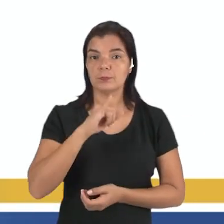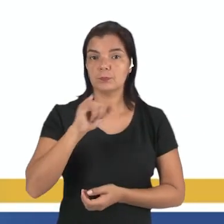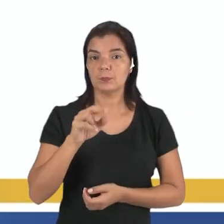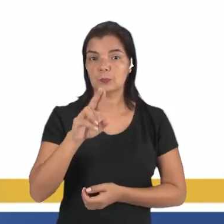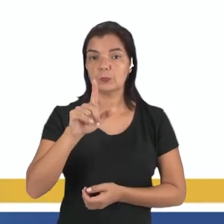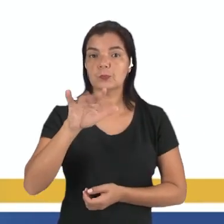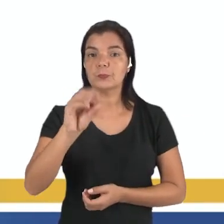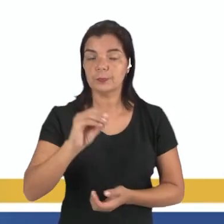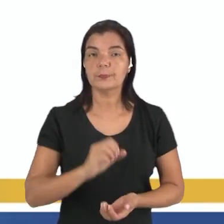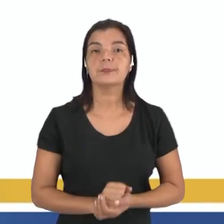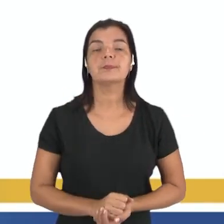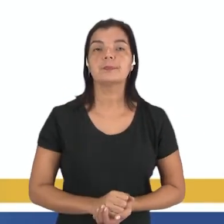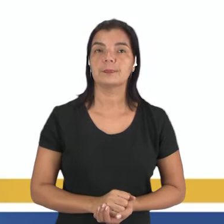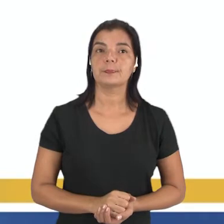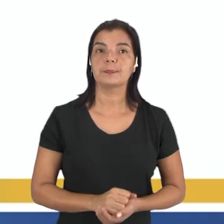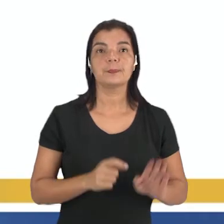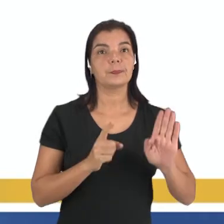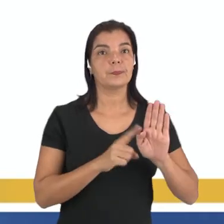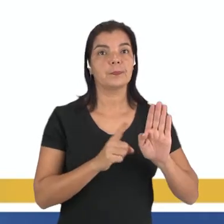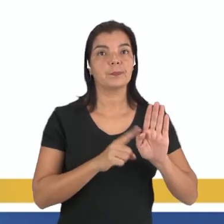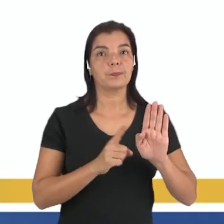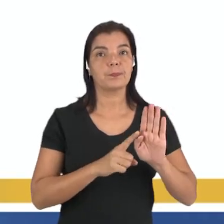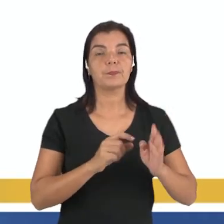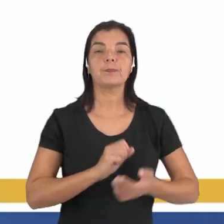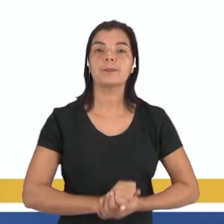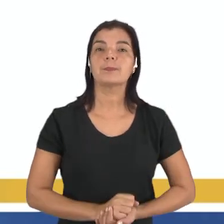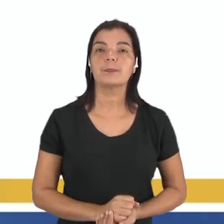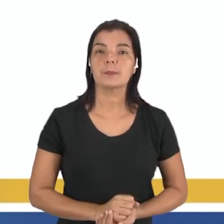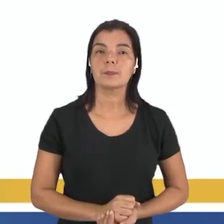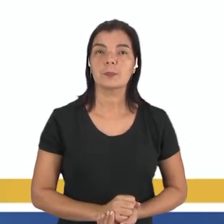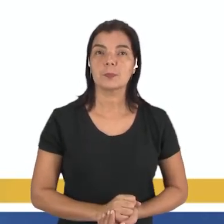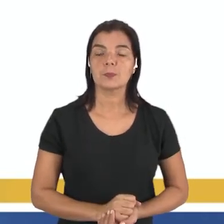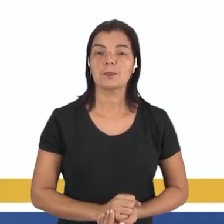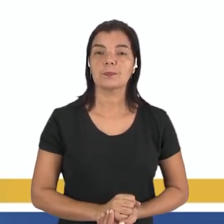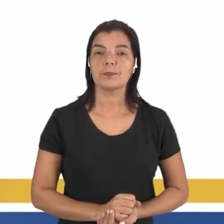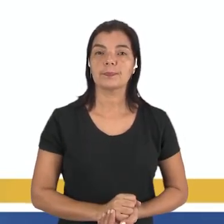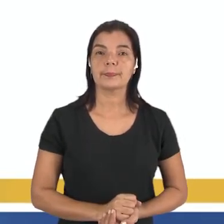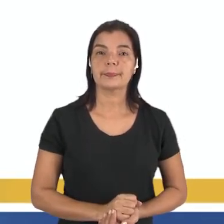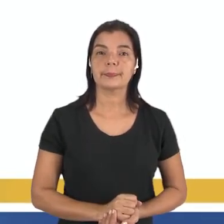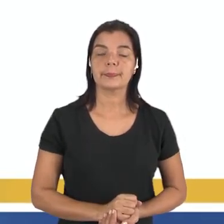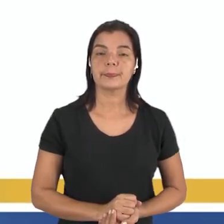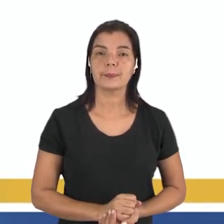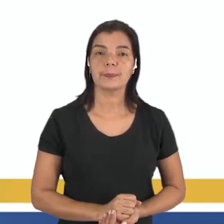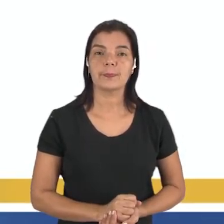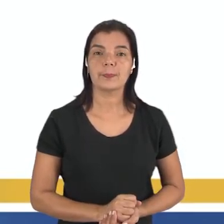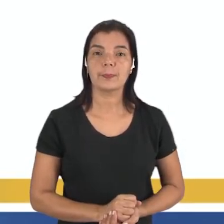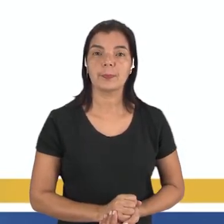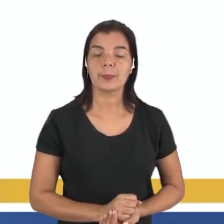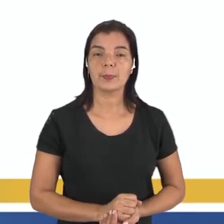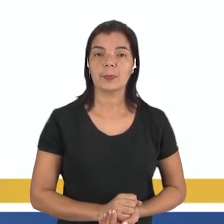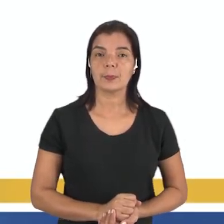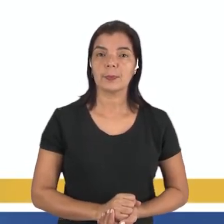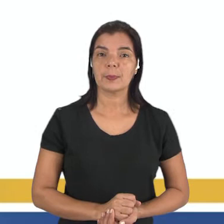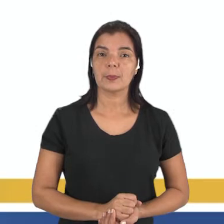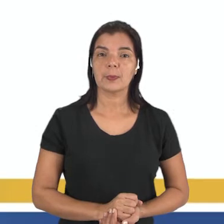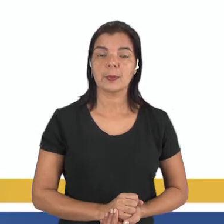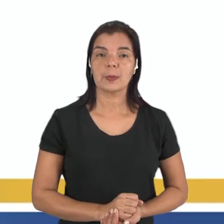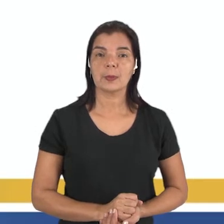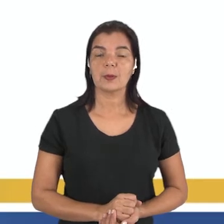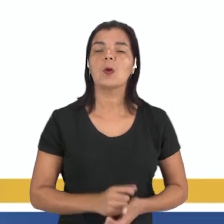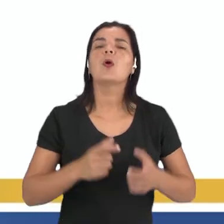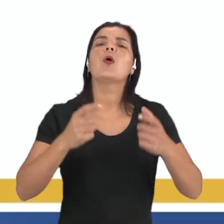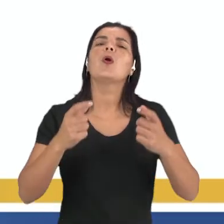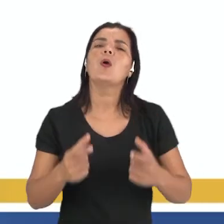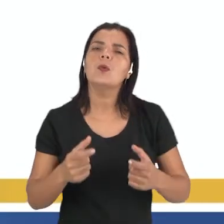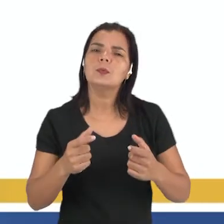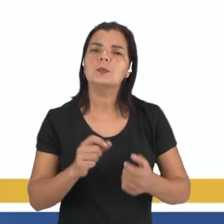seu nome? Meu nome é Júlio. Letra B. Are you from? I am from England. Onde